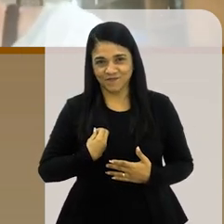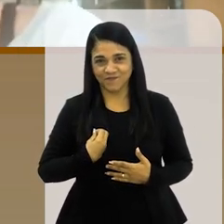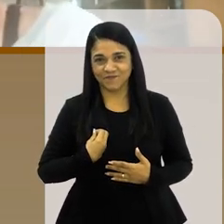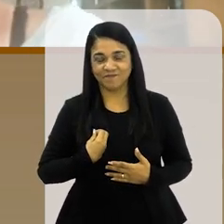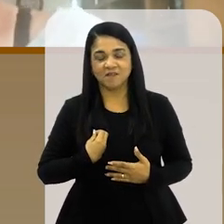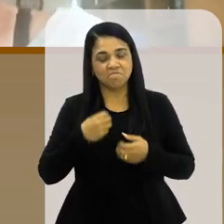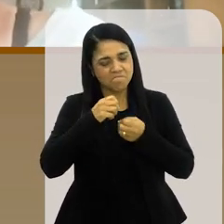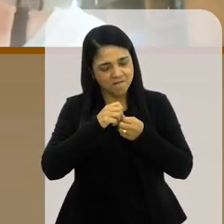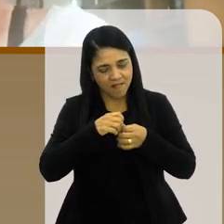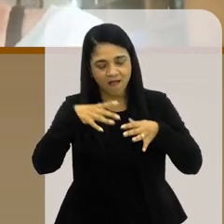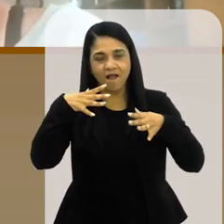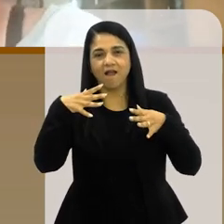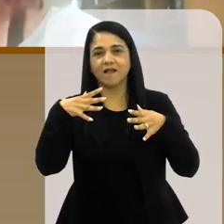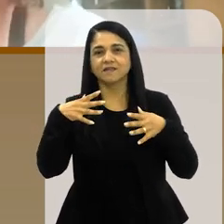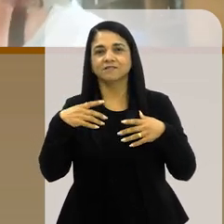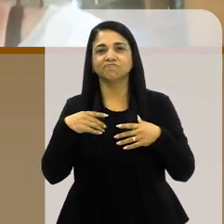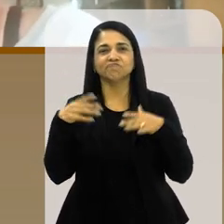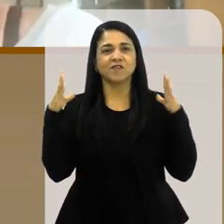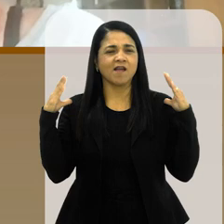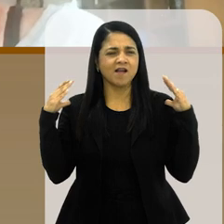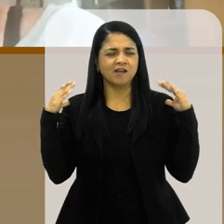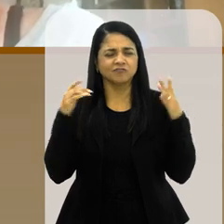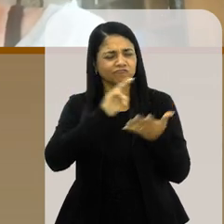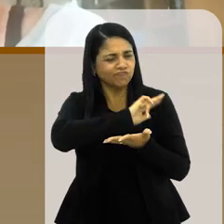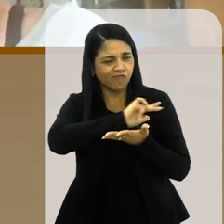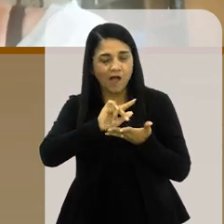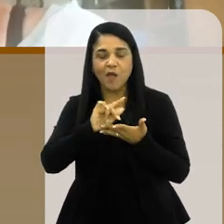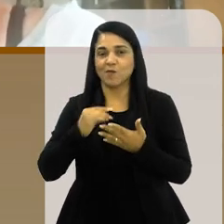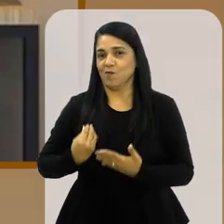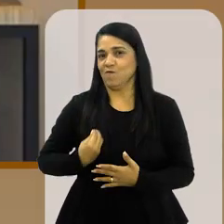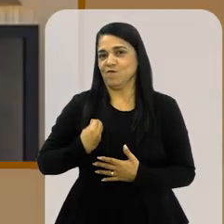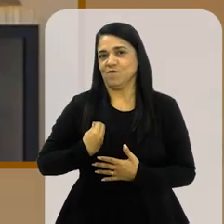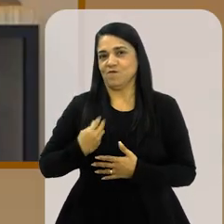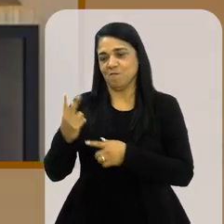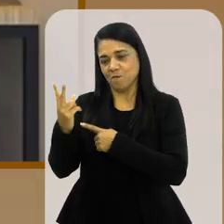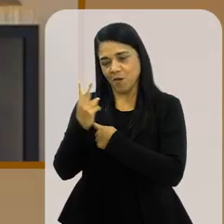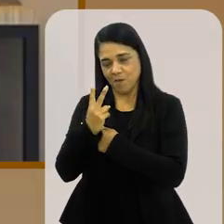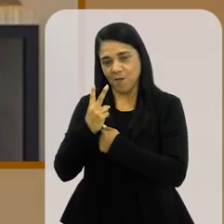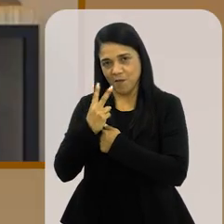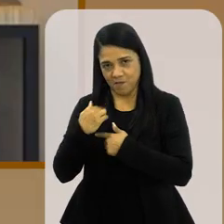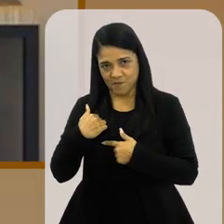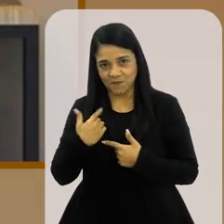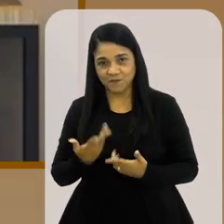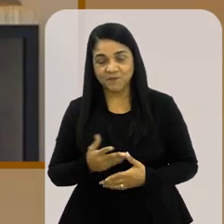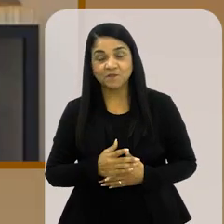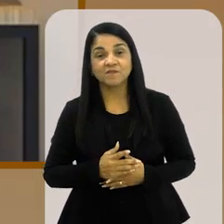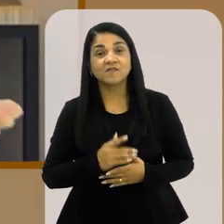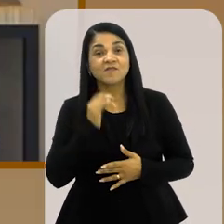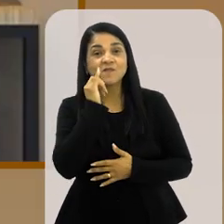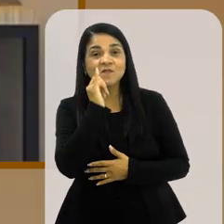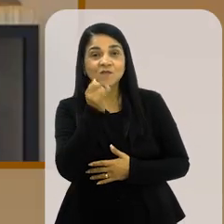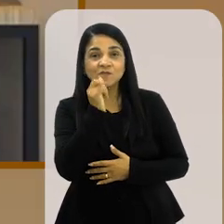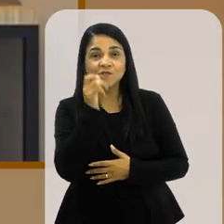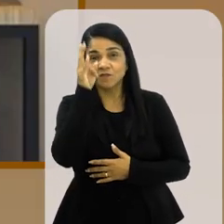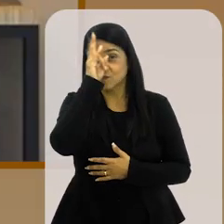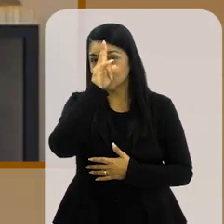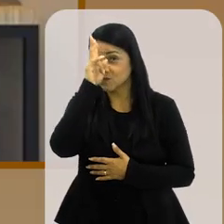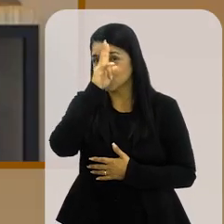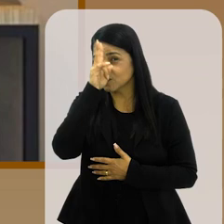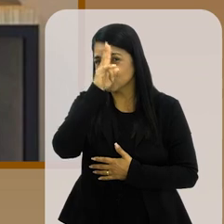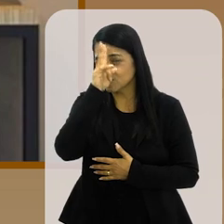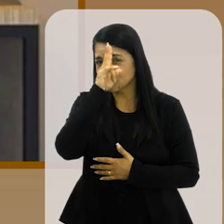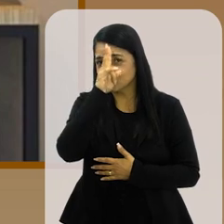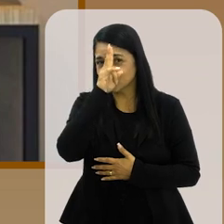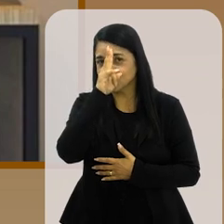e vários anjos. Eu tô viva. A gente vai contar essa história que é